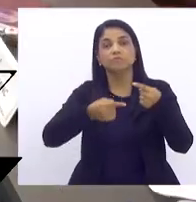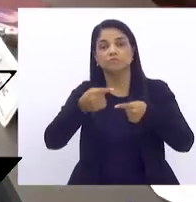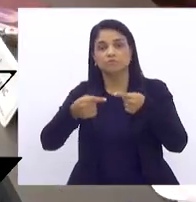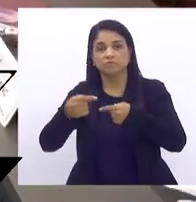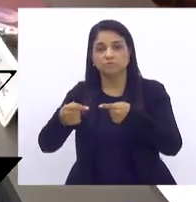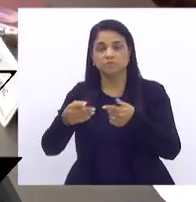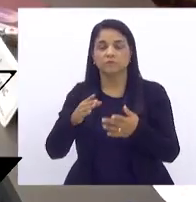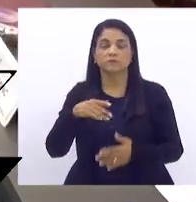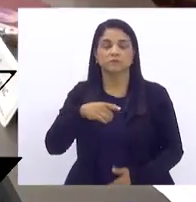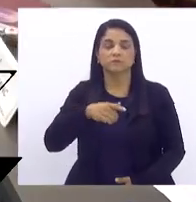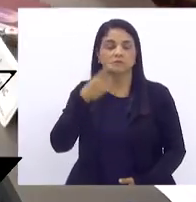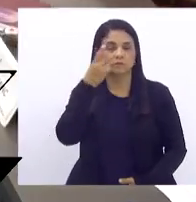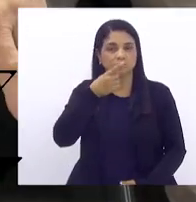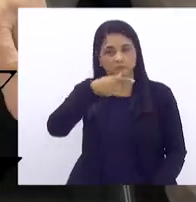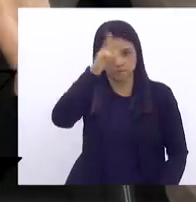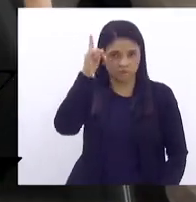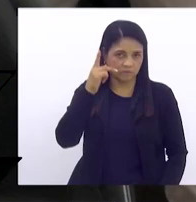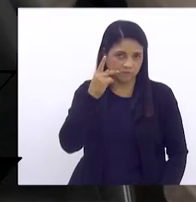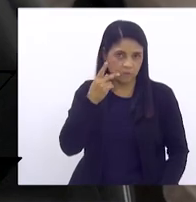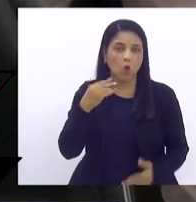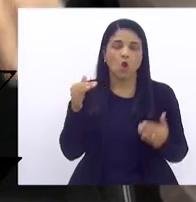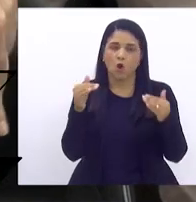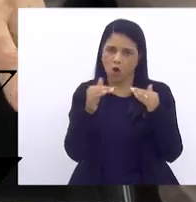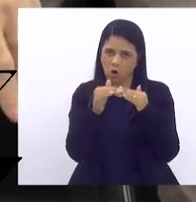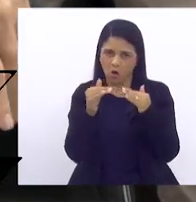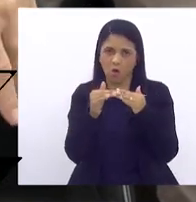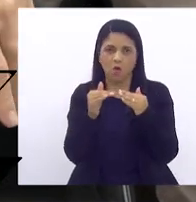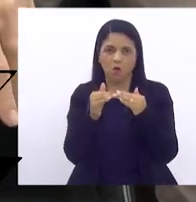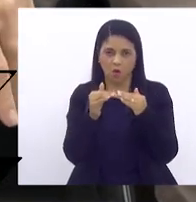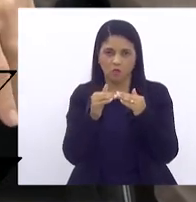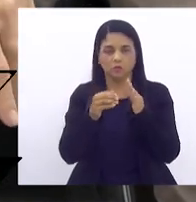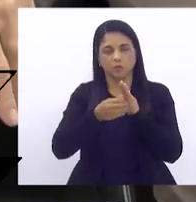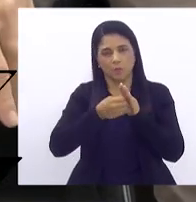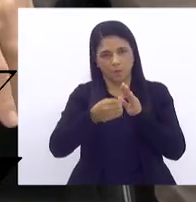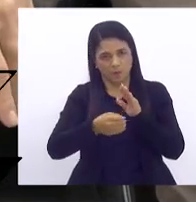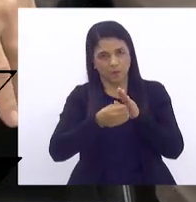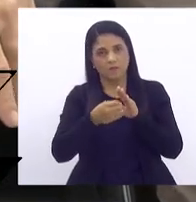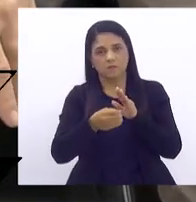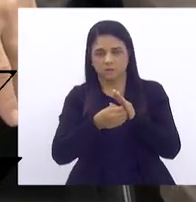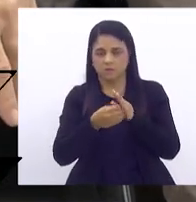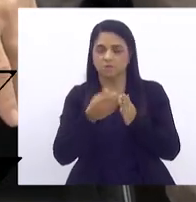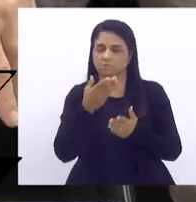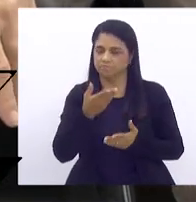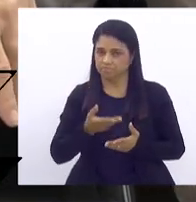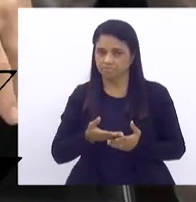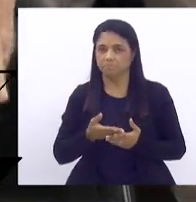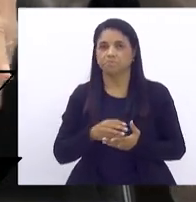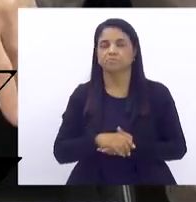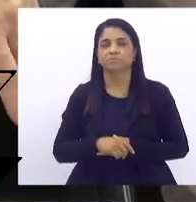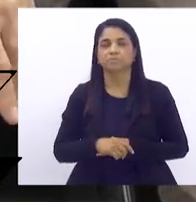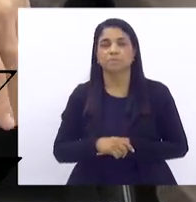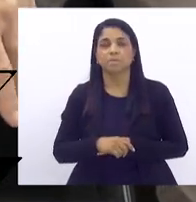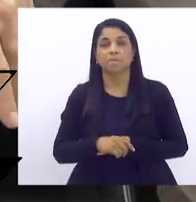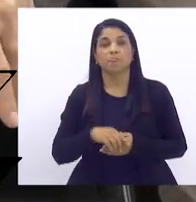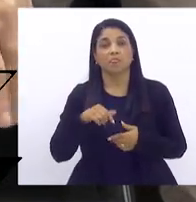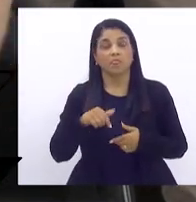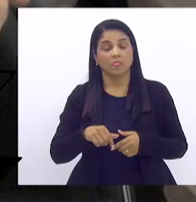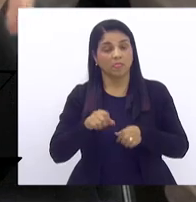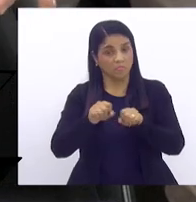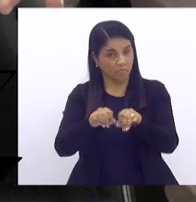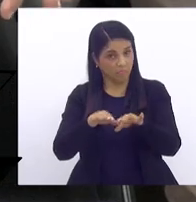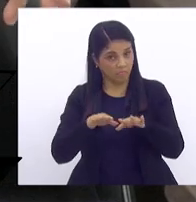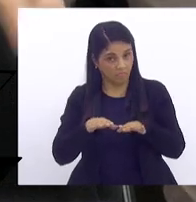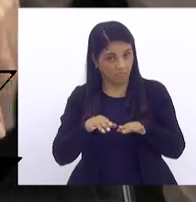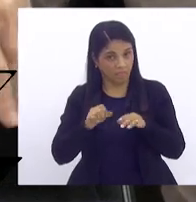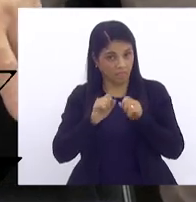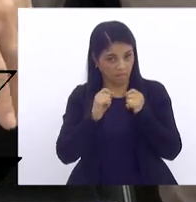Para discutir, deputado Luiz Paulo. Eu concordo com o parecer de Vossa Excelência. Essa casa na Copa do